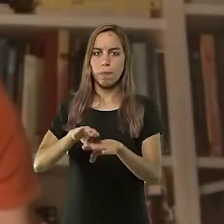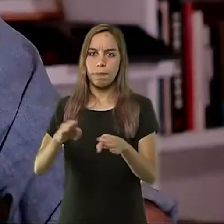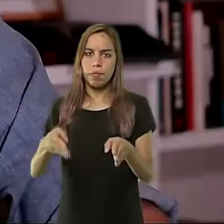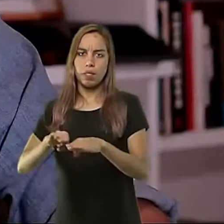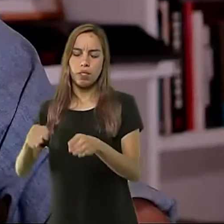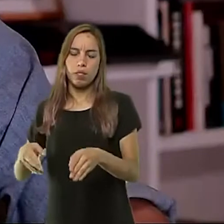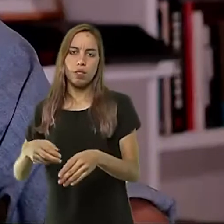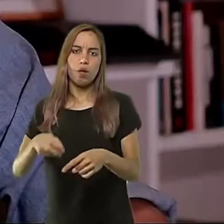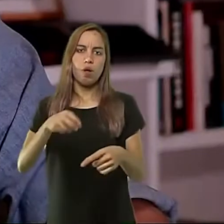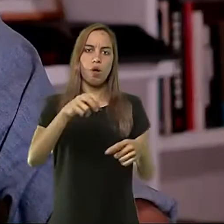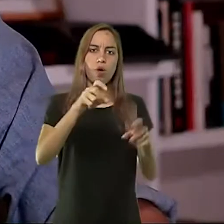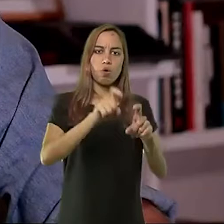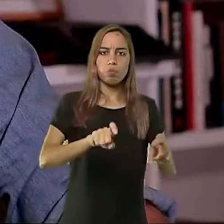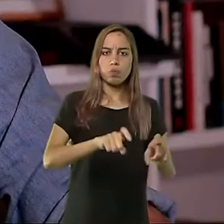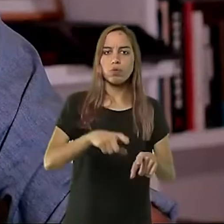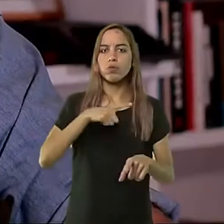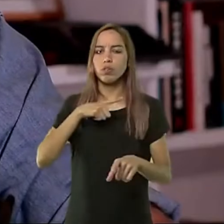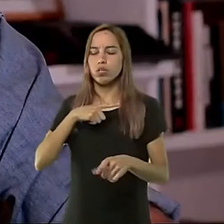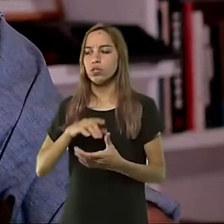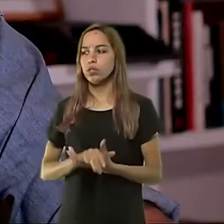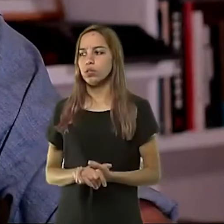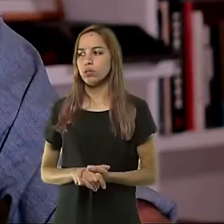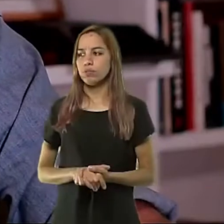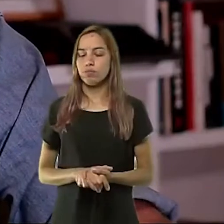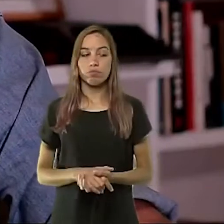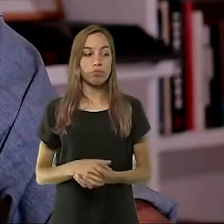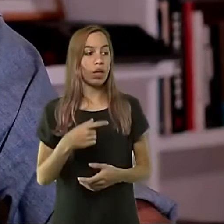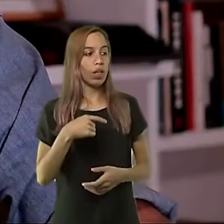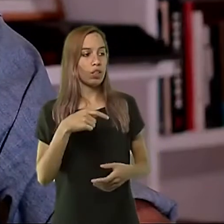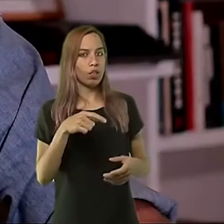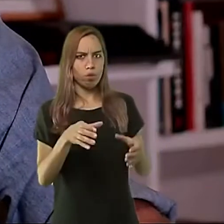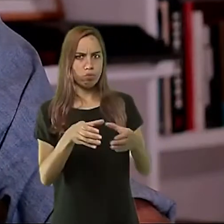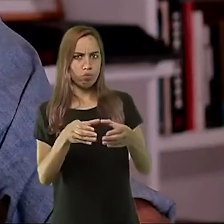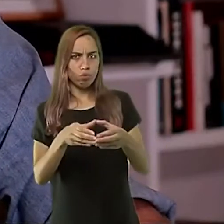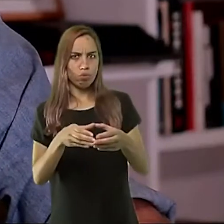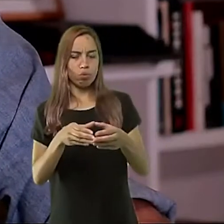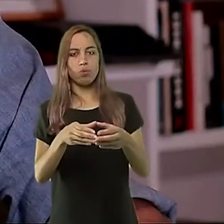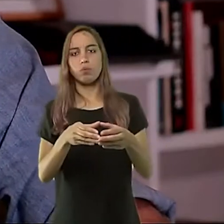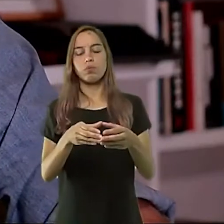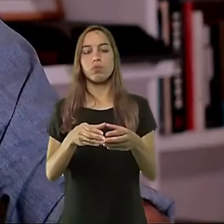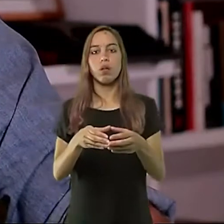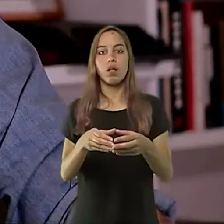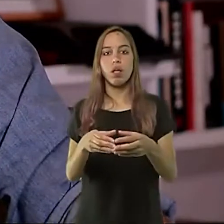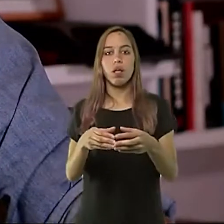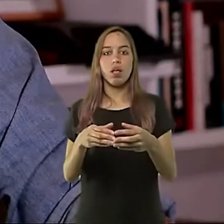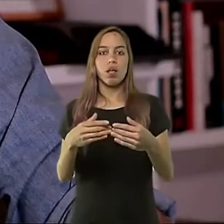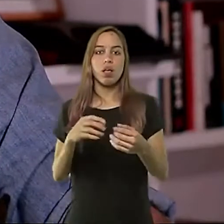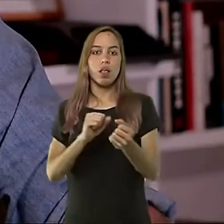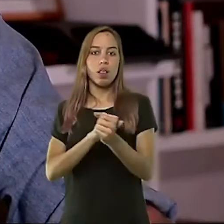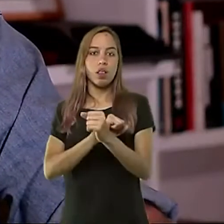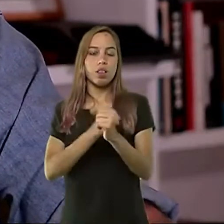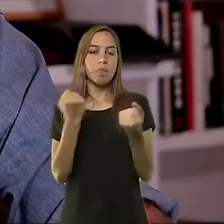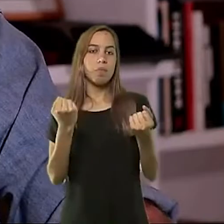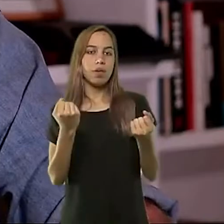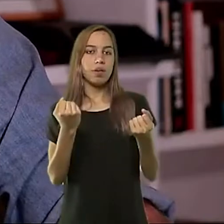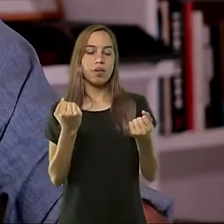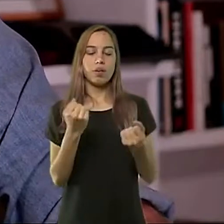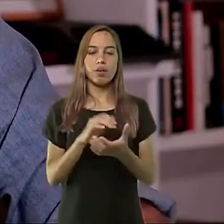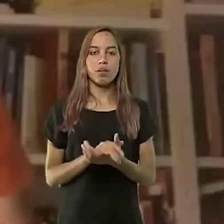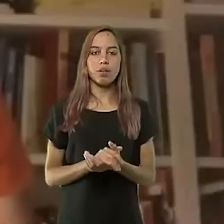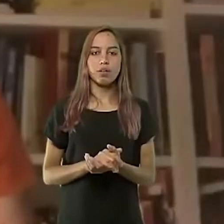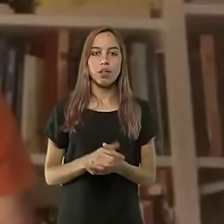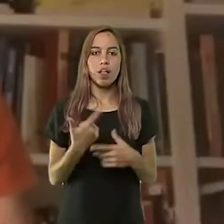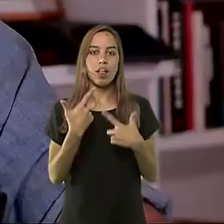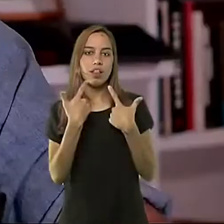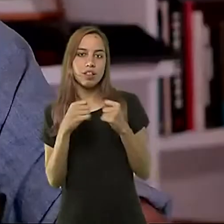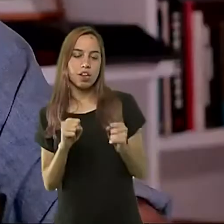exemplo. Aqui nosso grupo já está de Literatura Liberdade, já está quase todo aqui, ó. O Zé Santos mandou uma aqui para você. Um